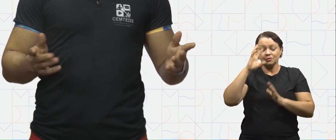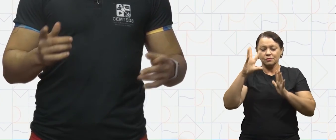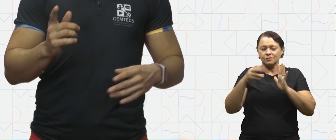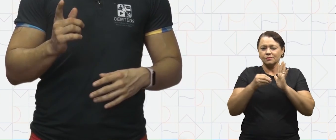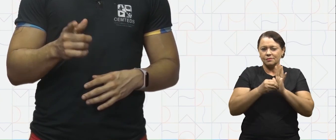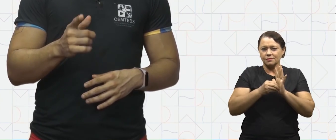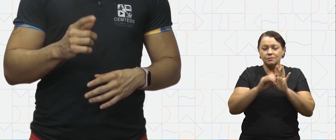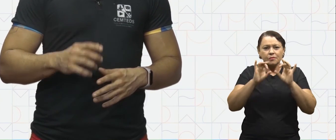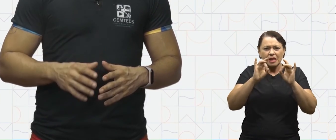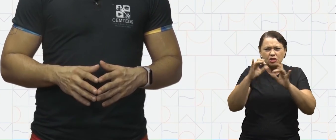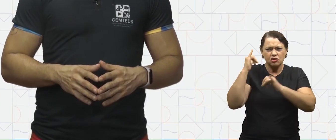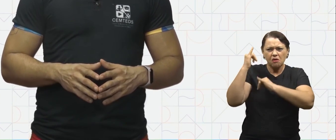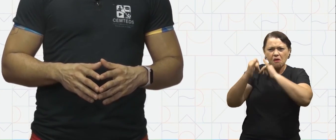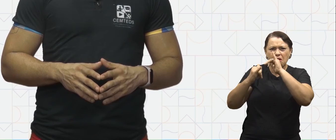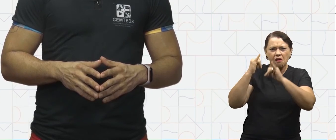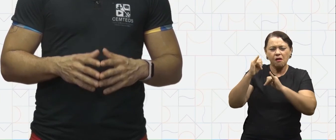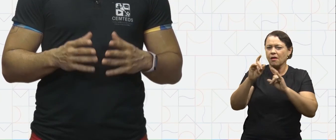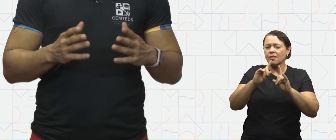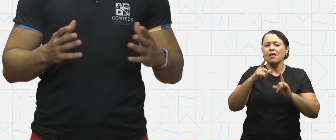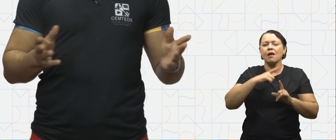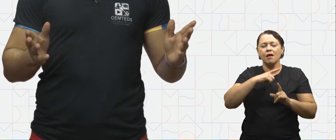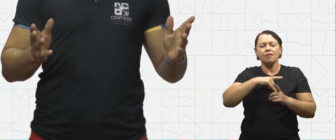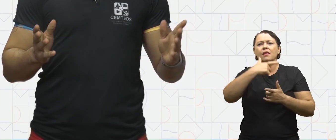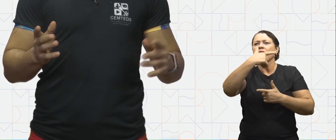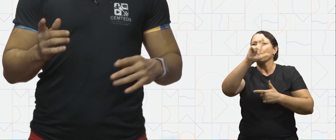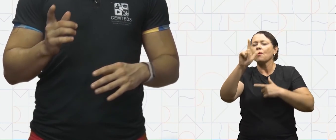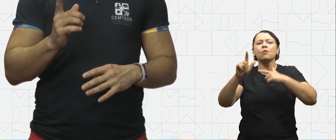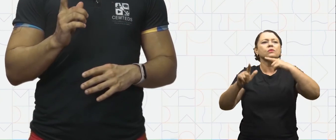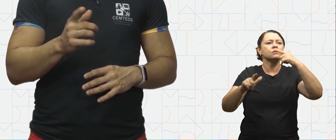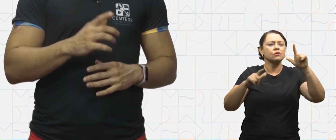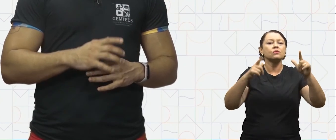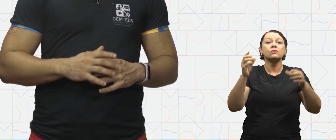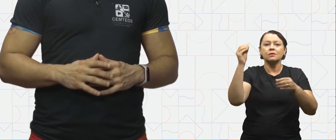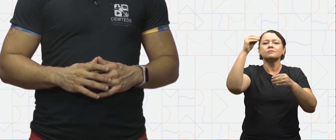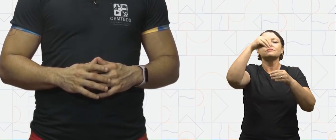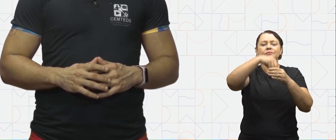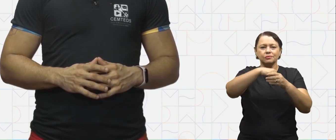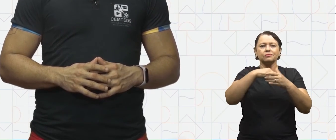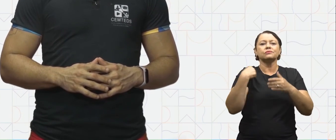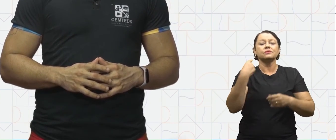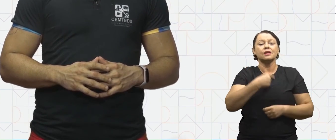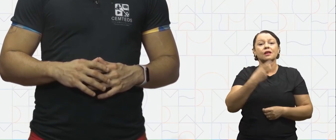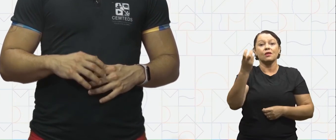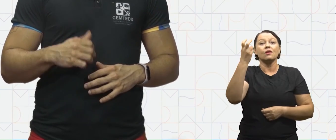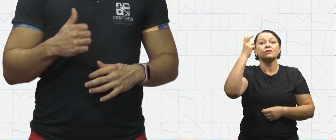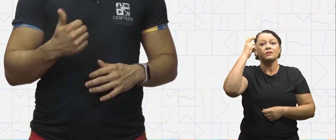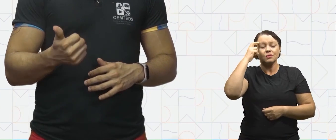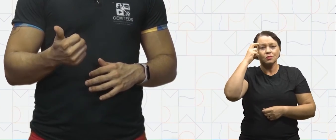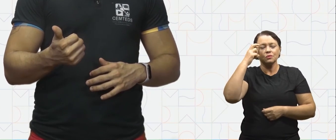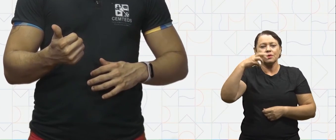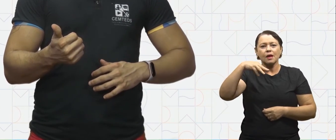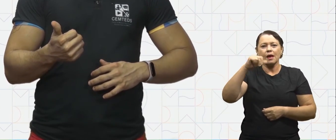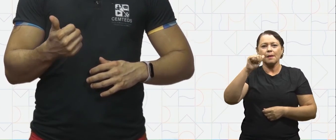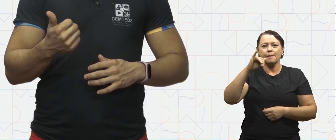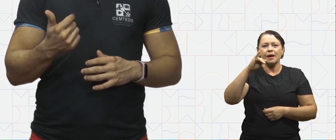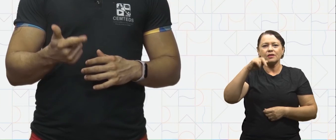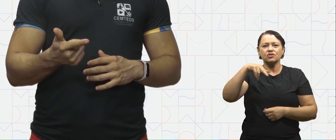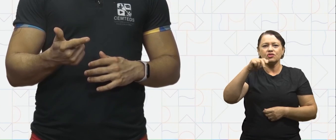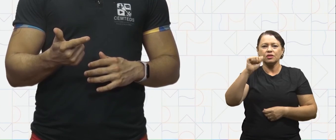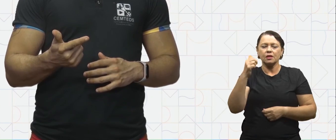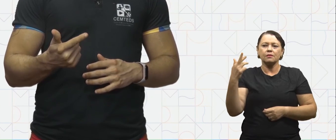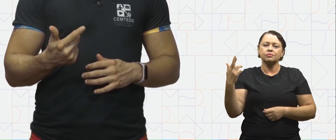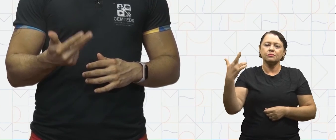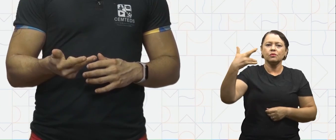Não são só essas lendas e mitos, mas muitas outras fazem parte da nossa cultura. A Matinta Pereira,